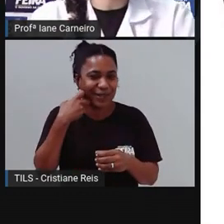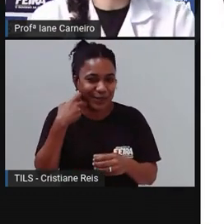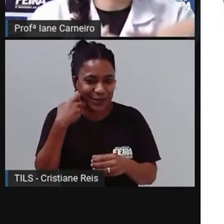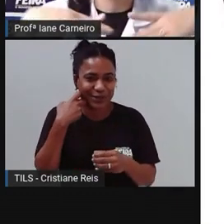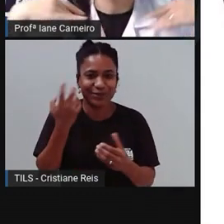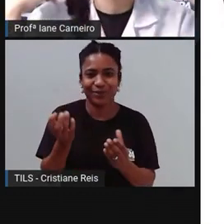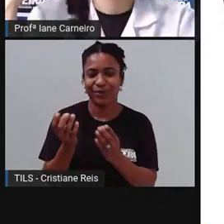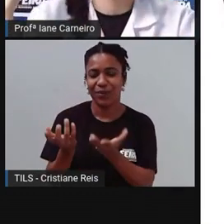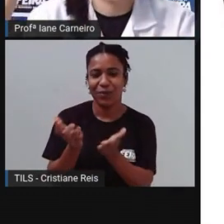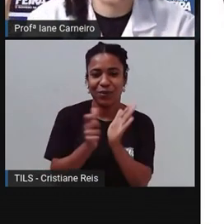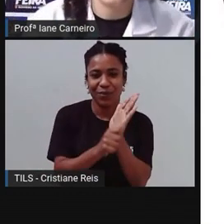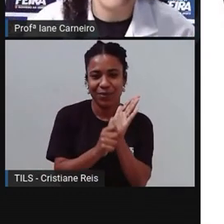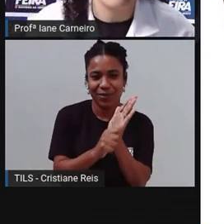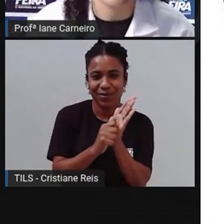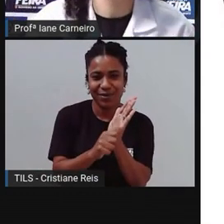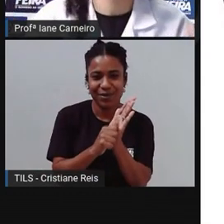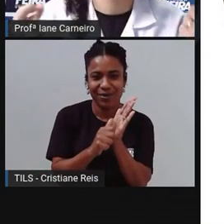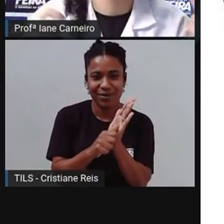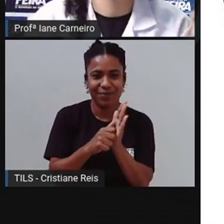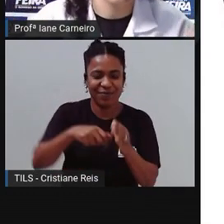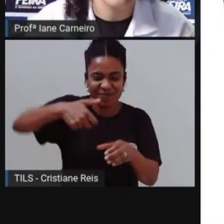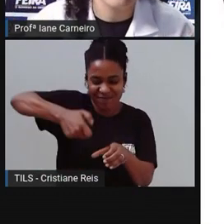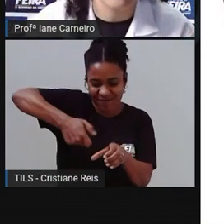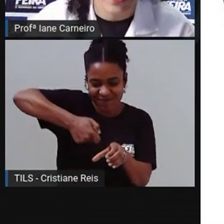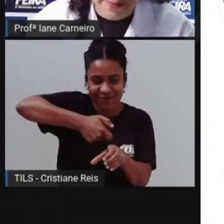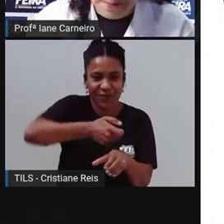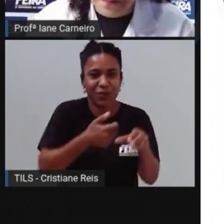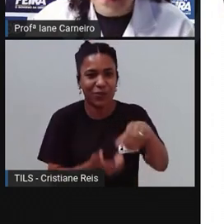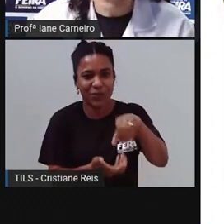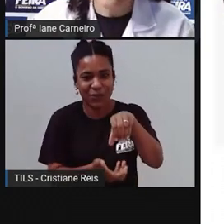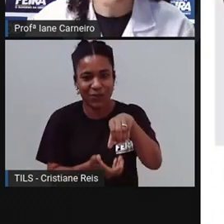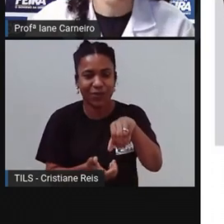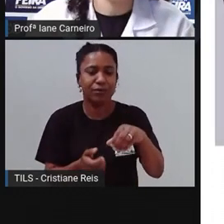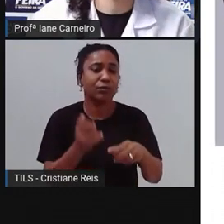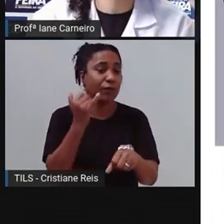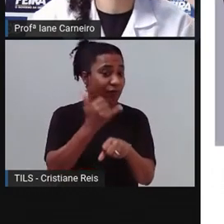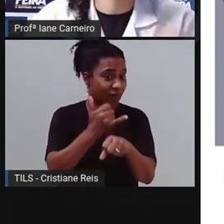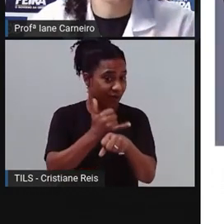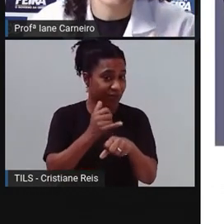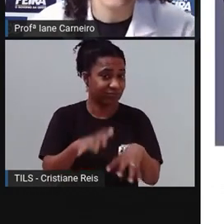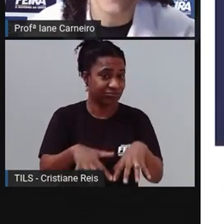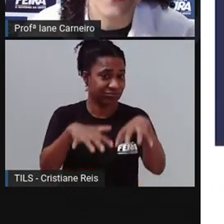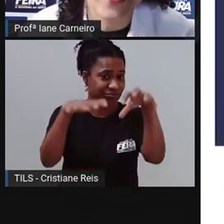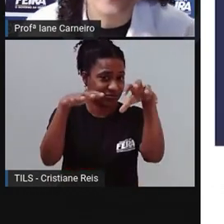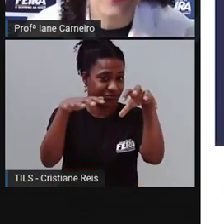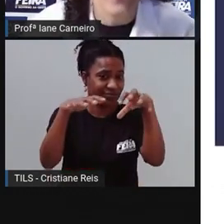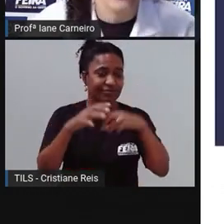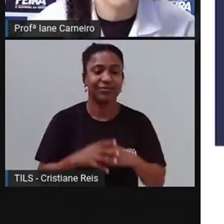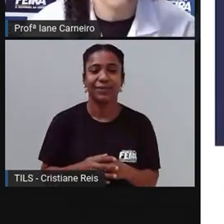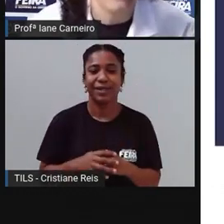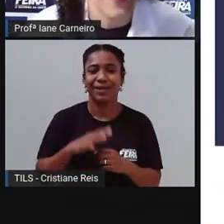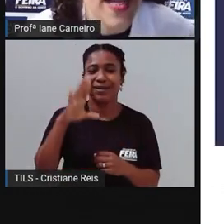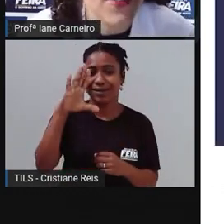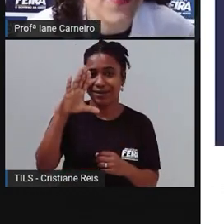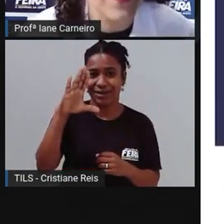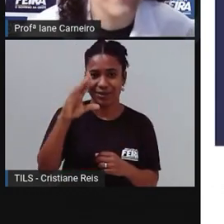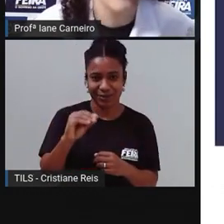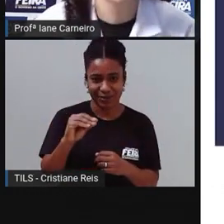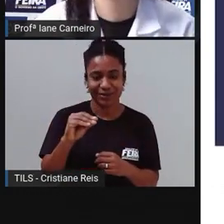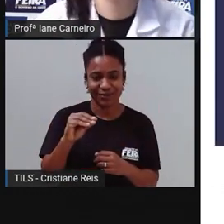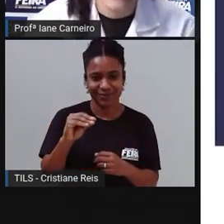família produziu ainda mais lixo, né? E à noite, será que a gente produz lixo à noite? O que é que vocês